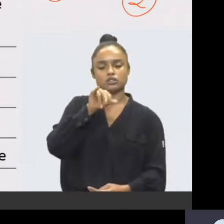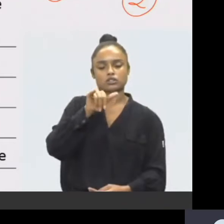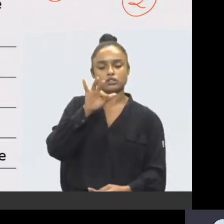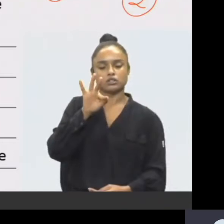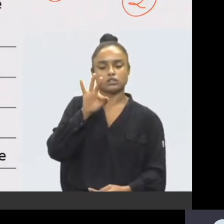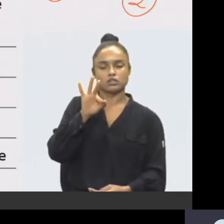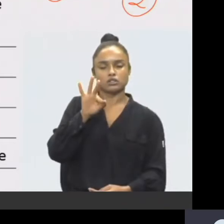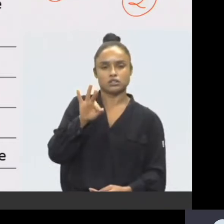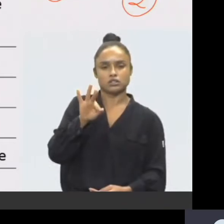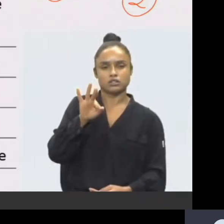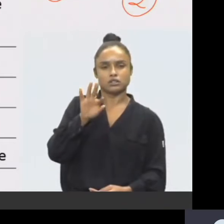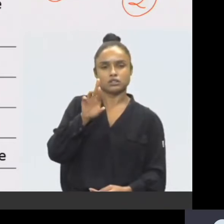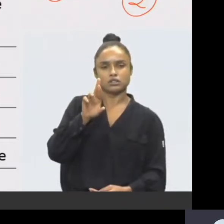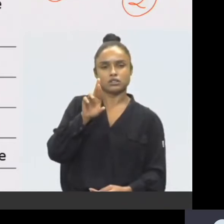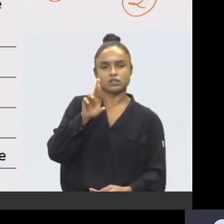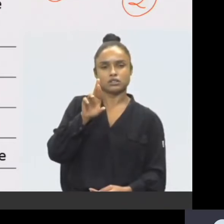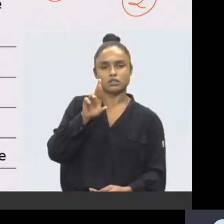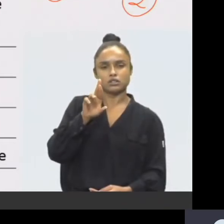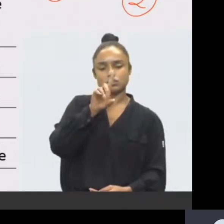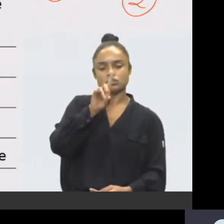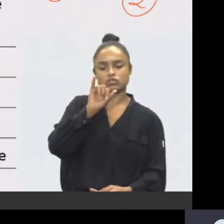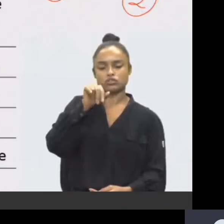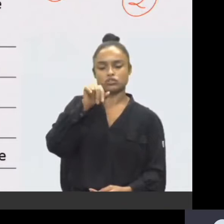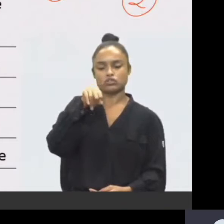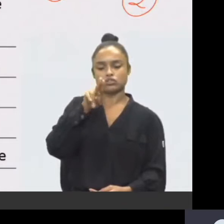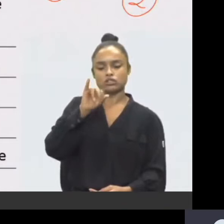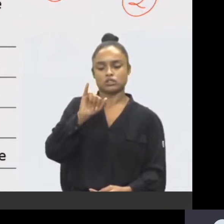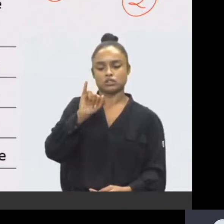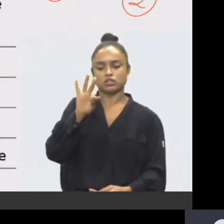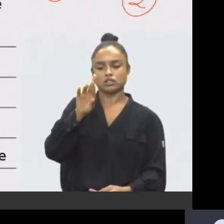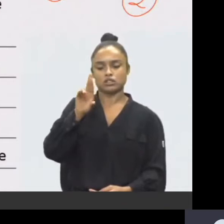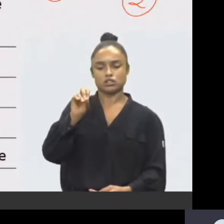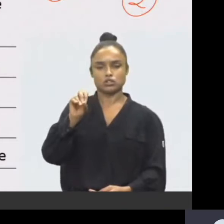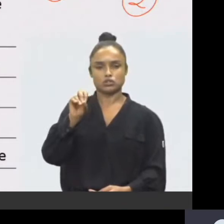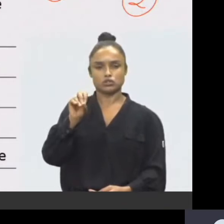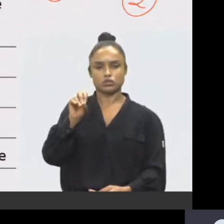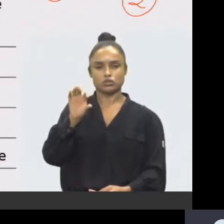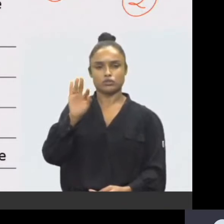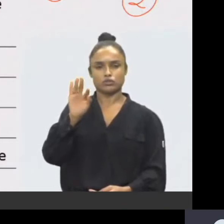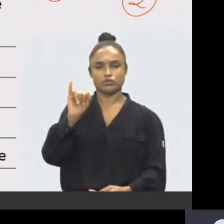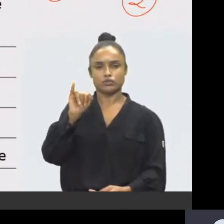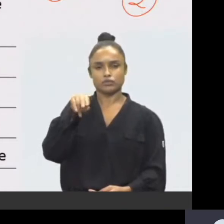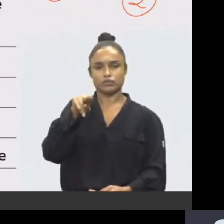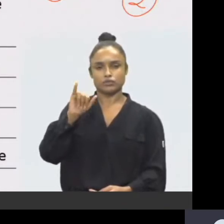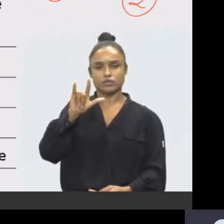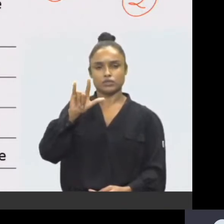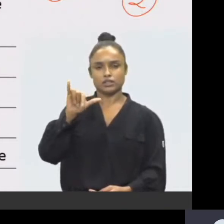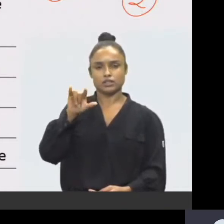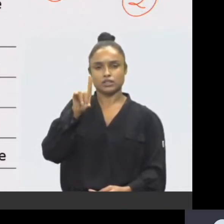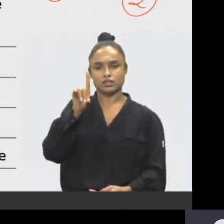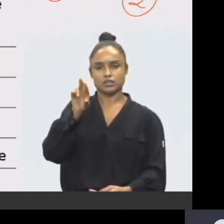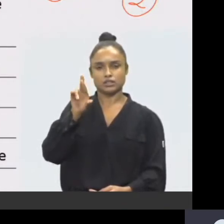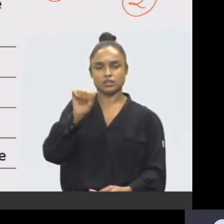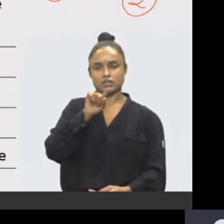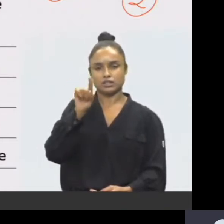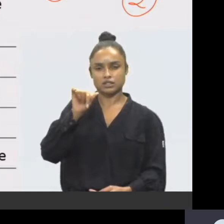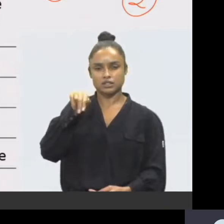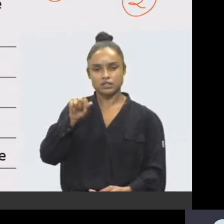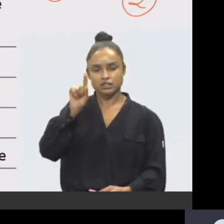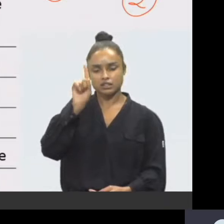Essa solução é uma solução de nitrofenilhidrazina, é um composto um pouco perigoso, ele pode também